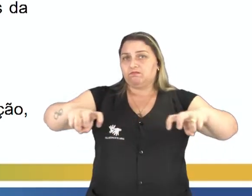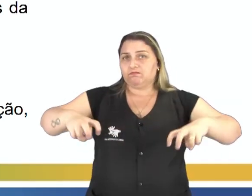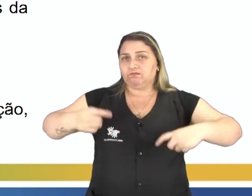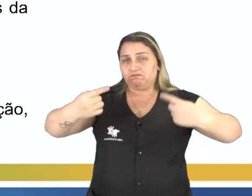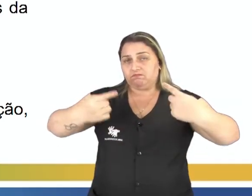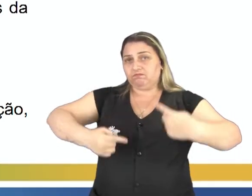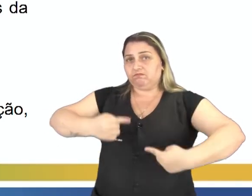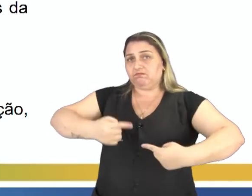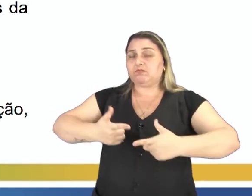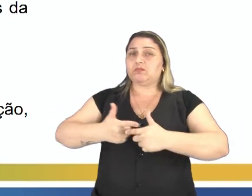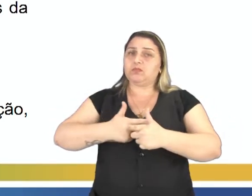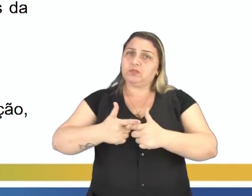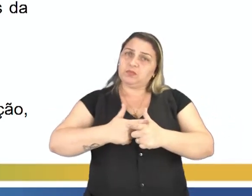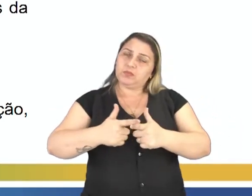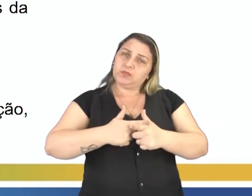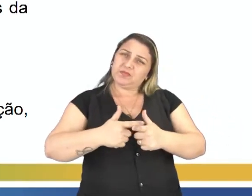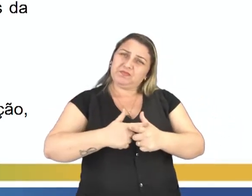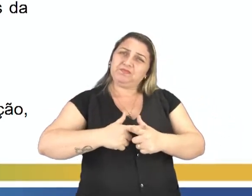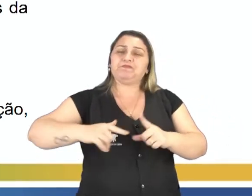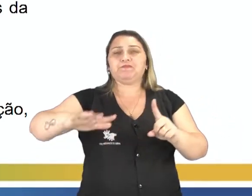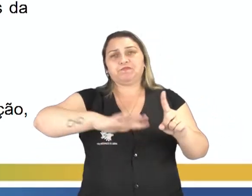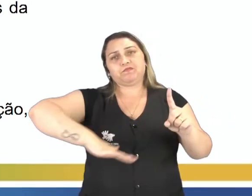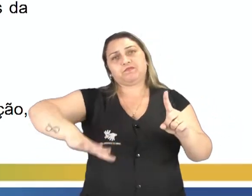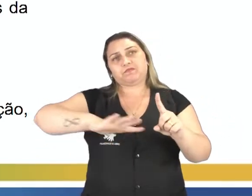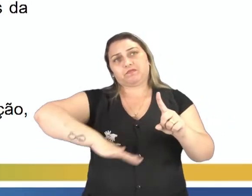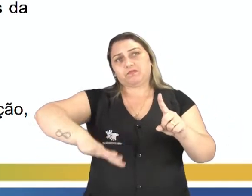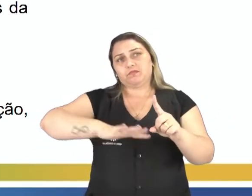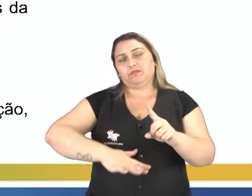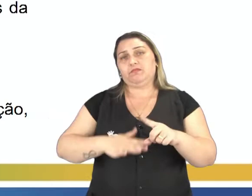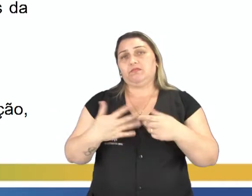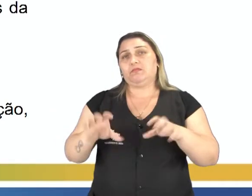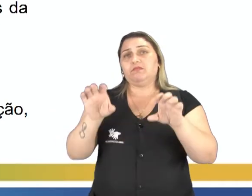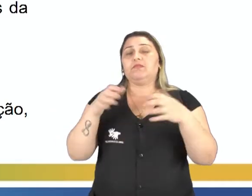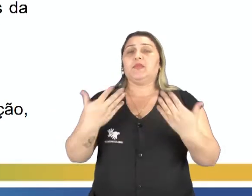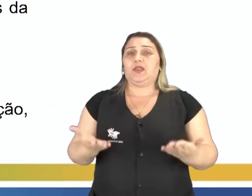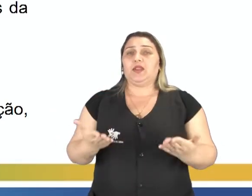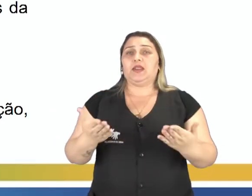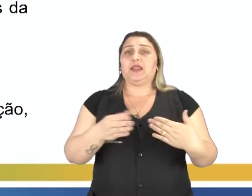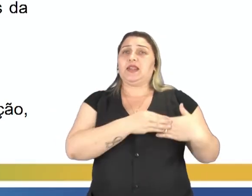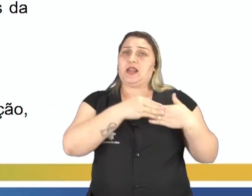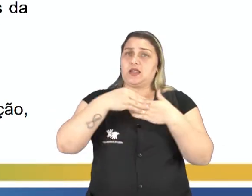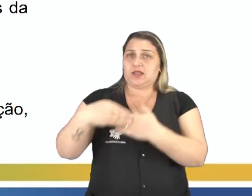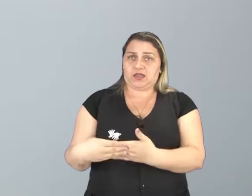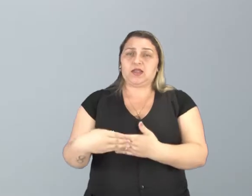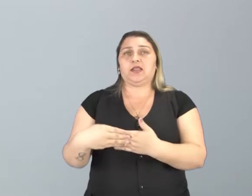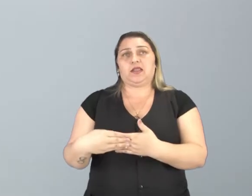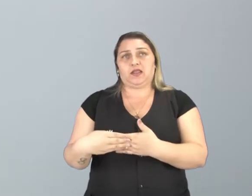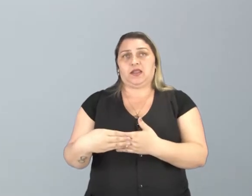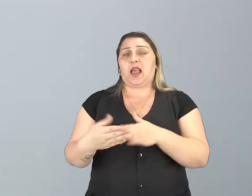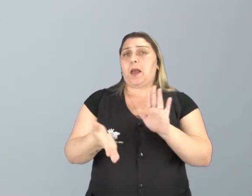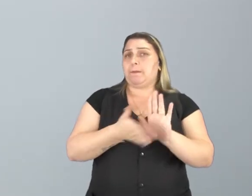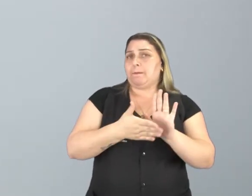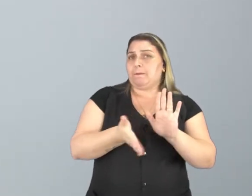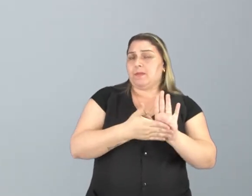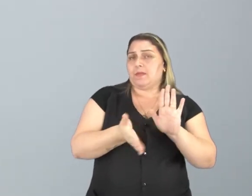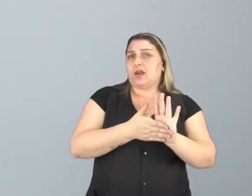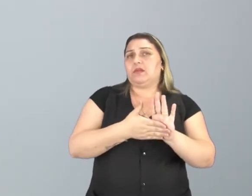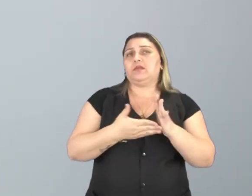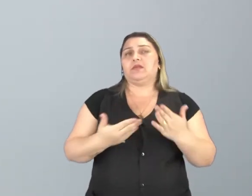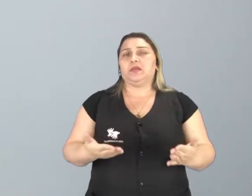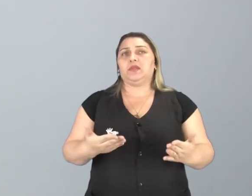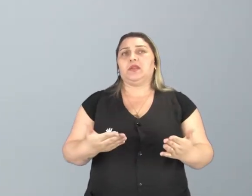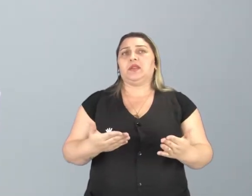debate público sobre problemas e demandas da sociedade. Então, é justamente trazer a pauta